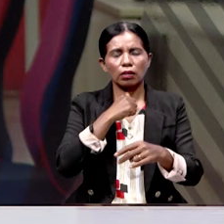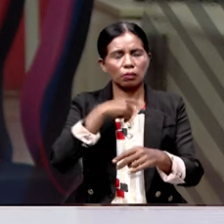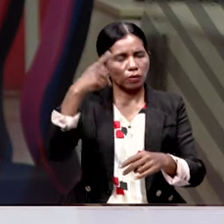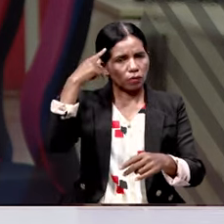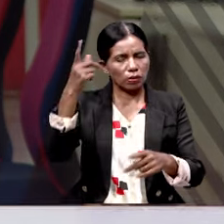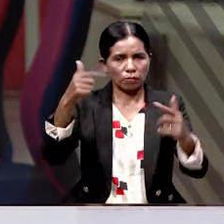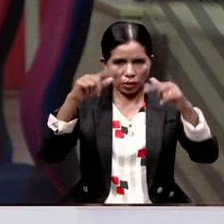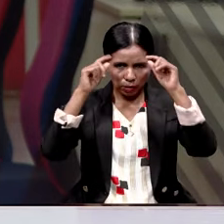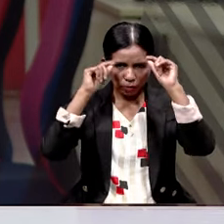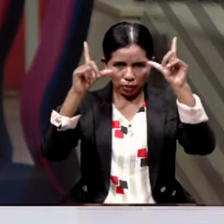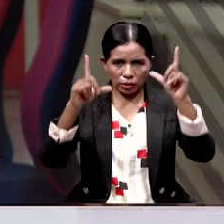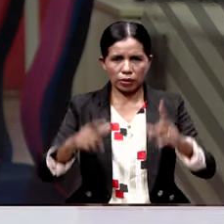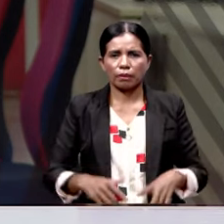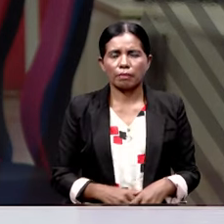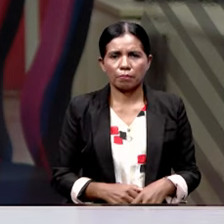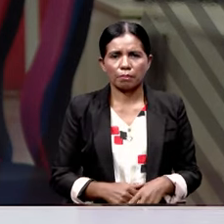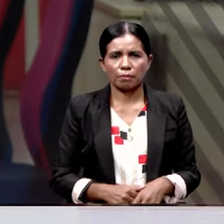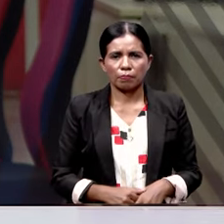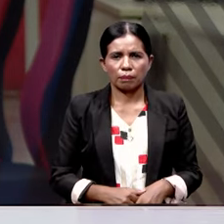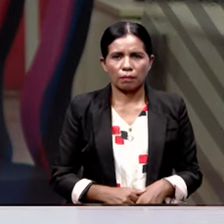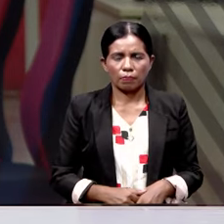mai Timor-Leste.